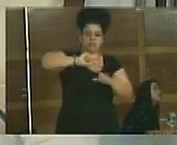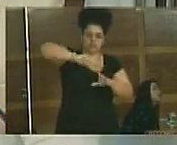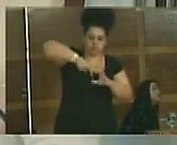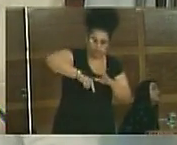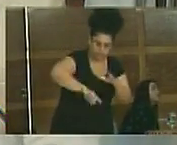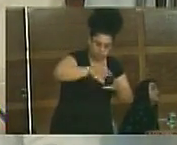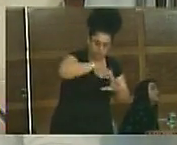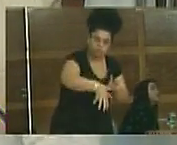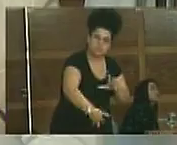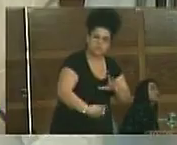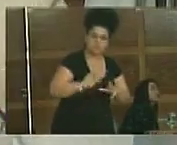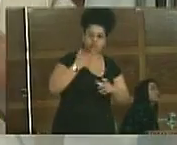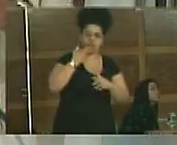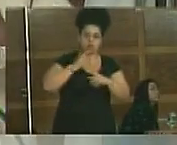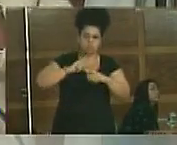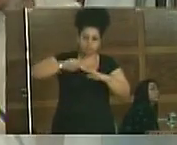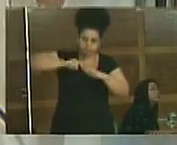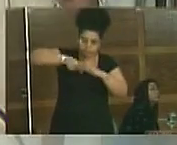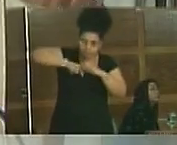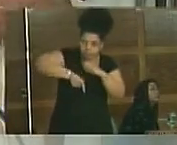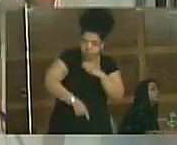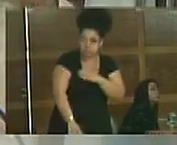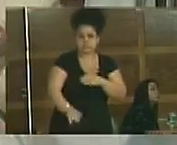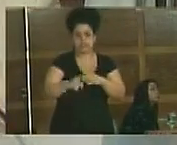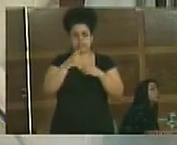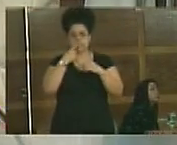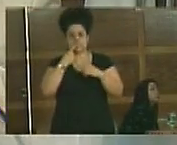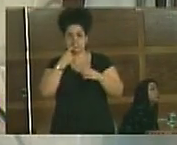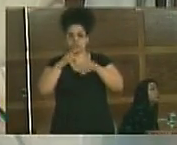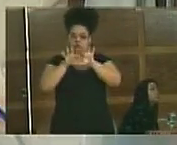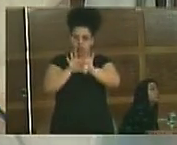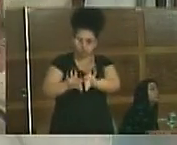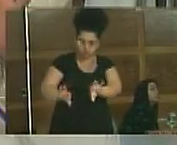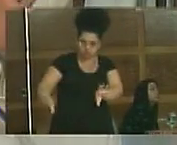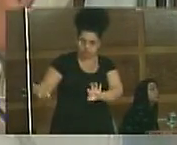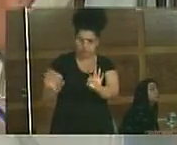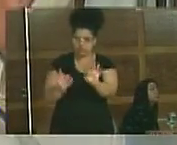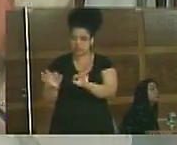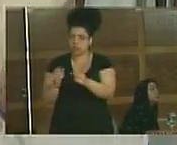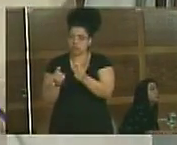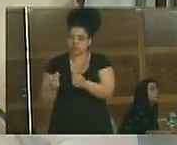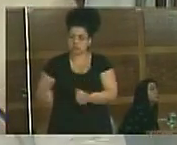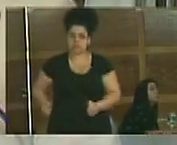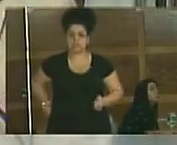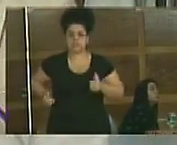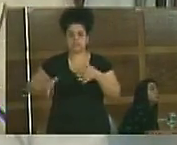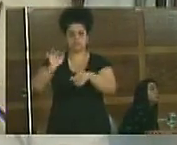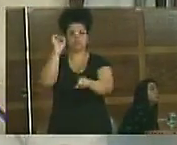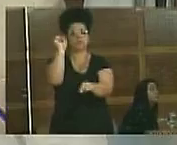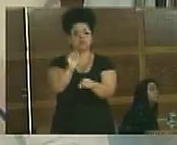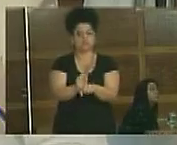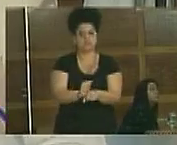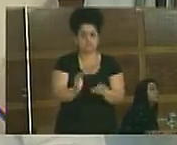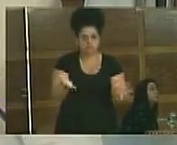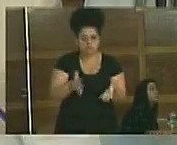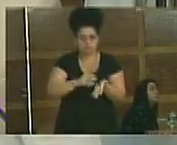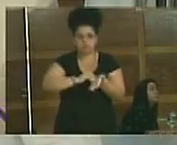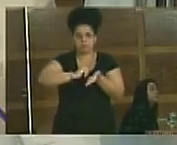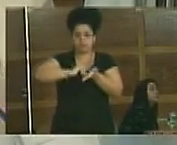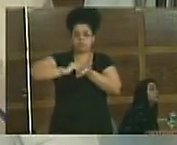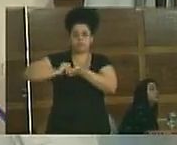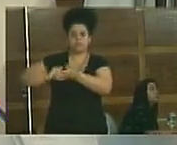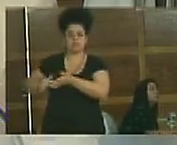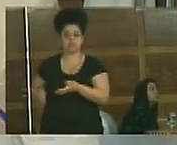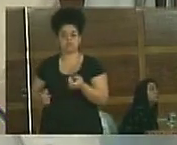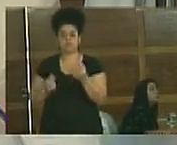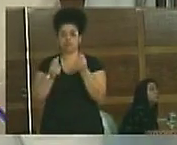que era para procurar tatu, botaram o cano, gastaram dinheiro, paralisaram a obra e agora foram lá, retiraram tudo. Quanto será que